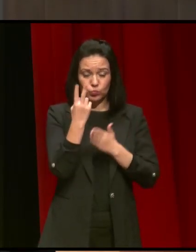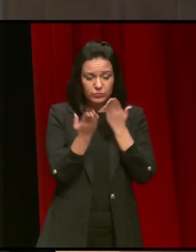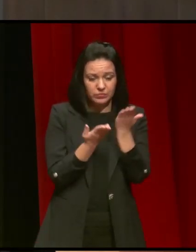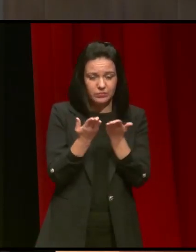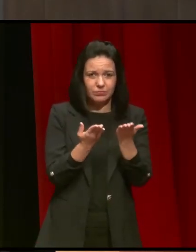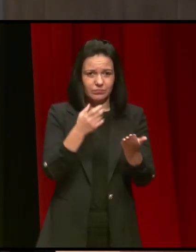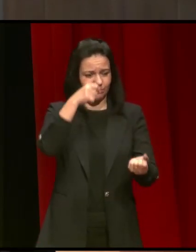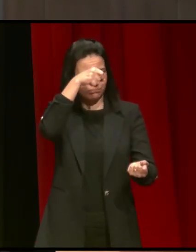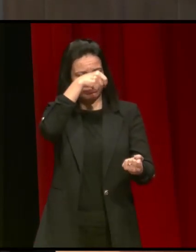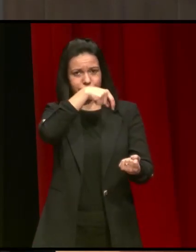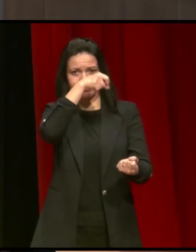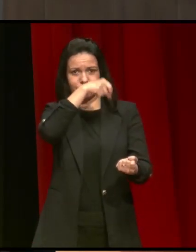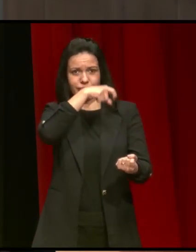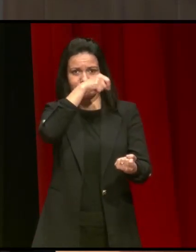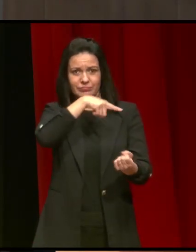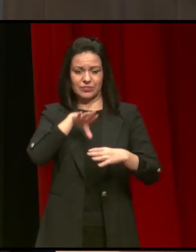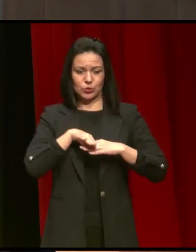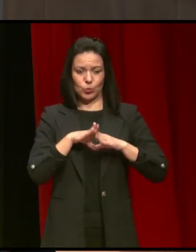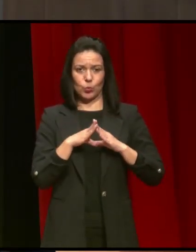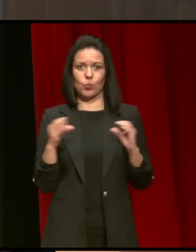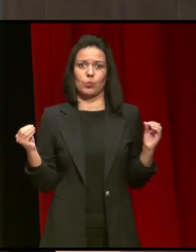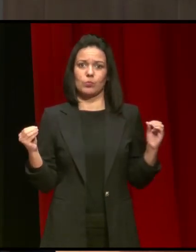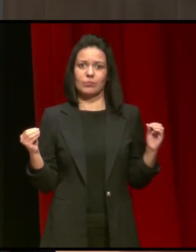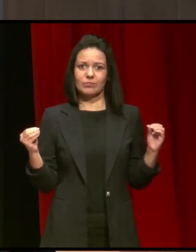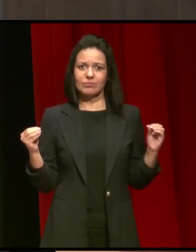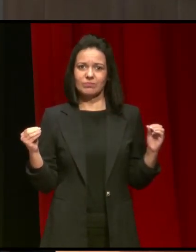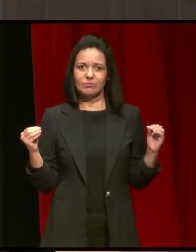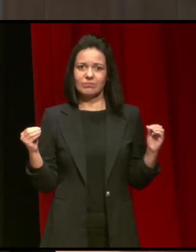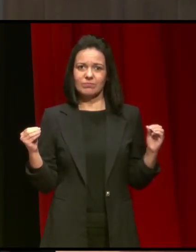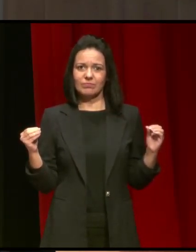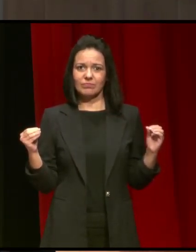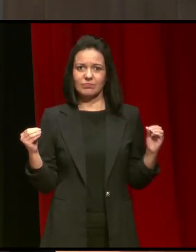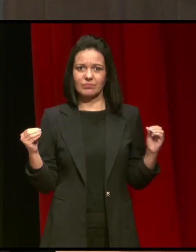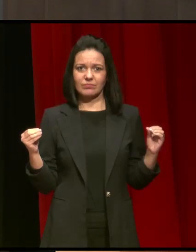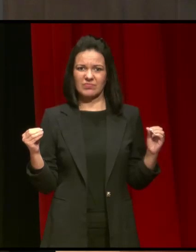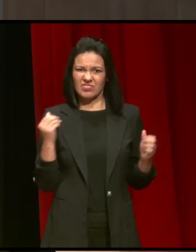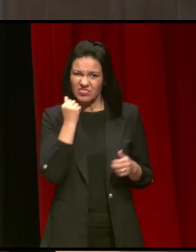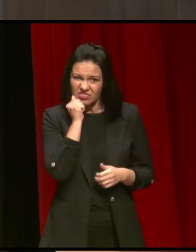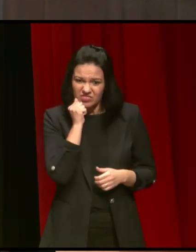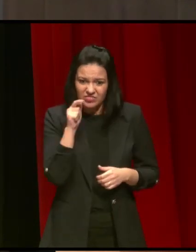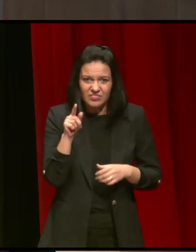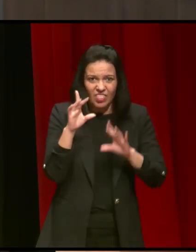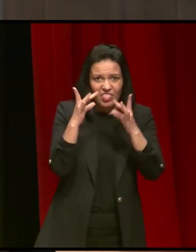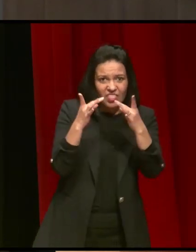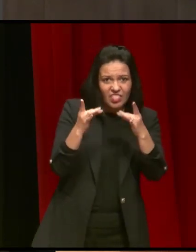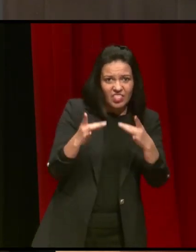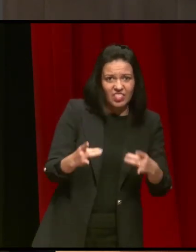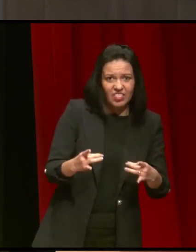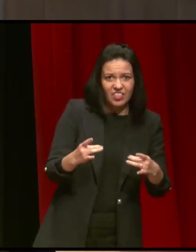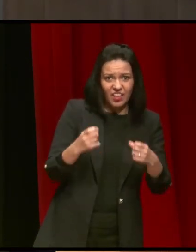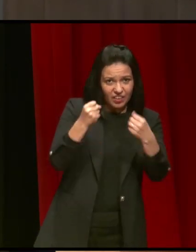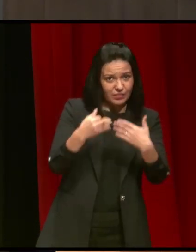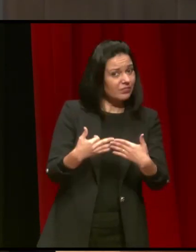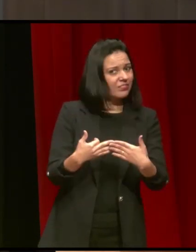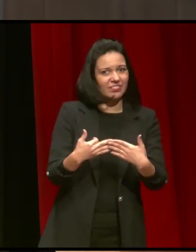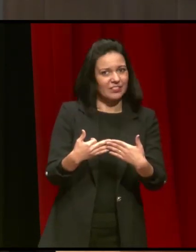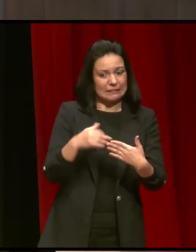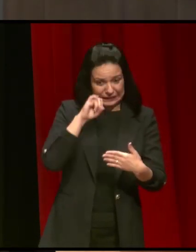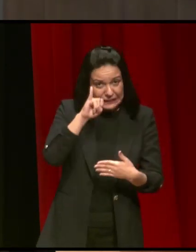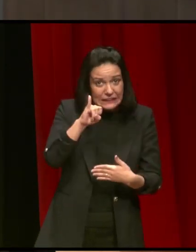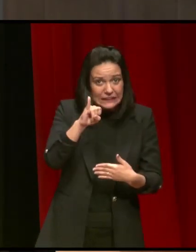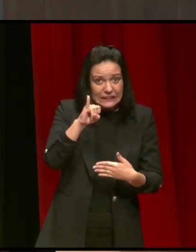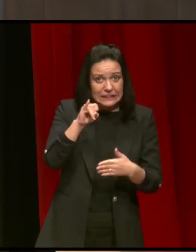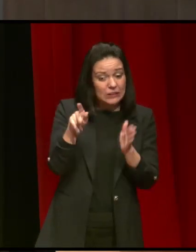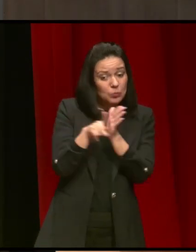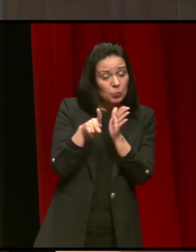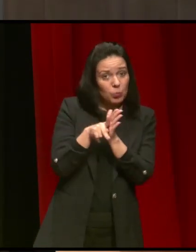radioterapia, não sei o que, o cara foi curado. Ele vai dizer, não, a ciência explica nada, pela ciência ele estava morto. Vocês estão